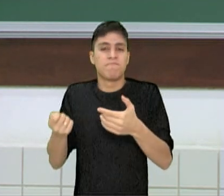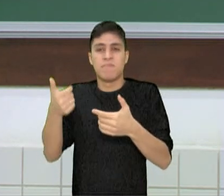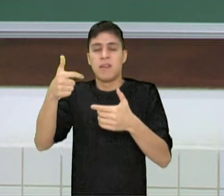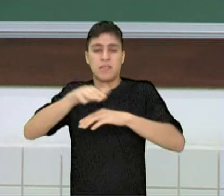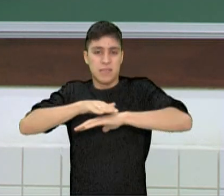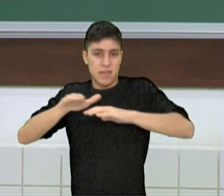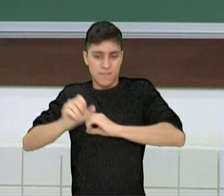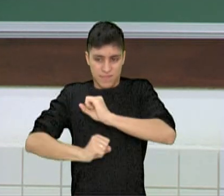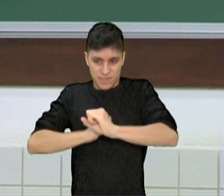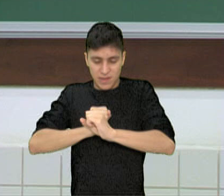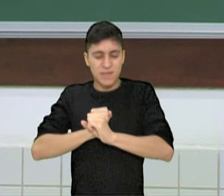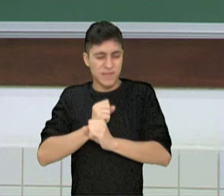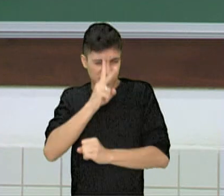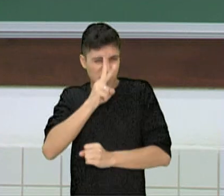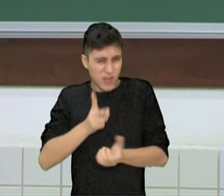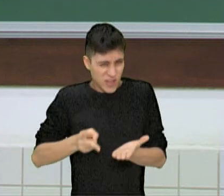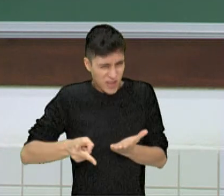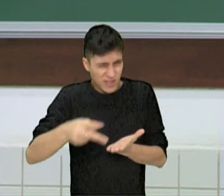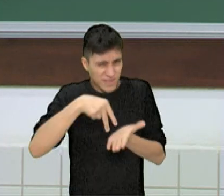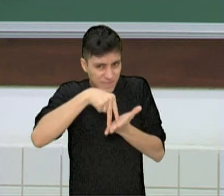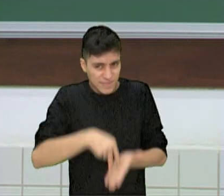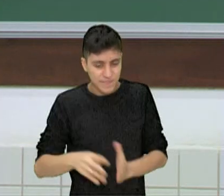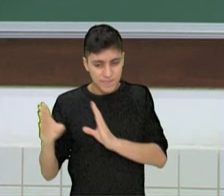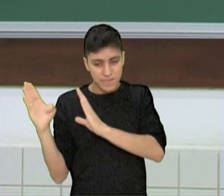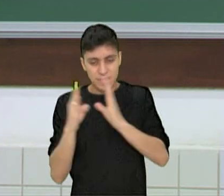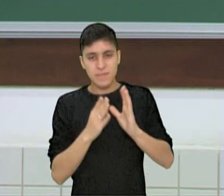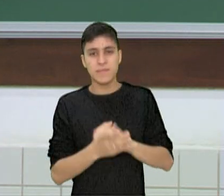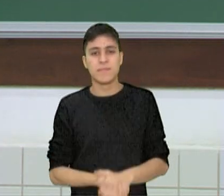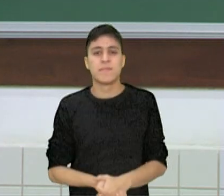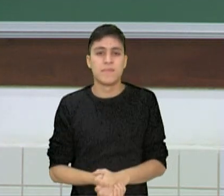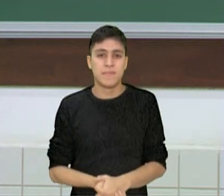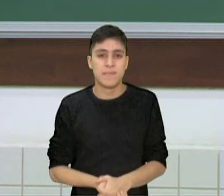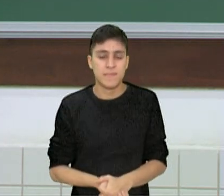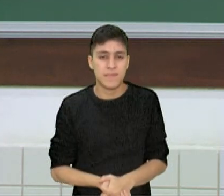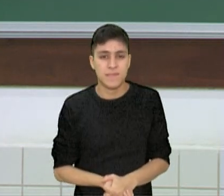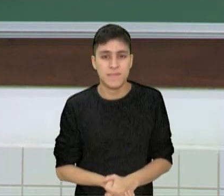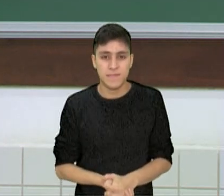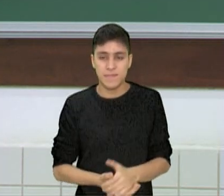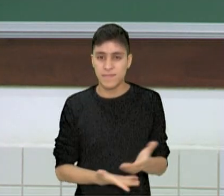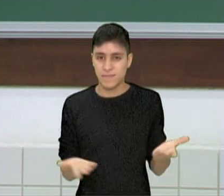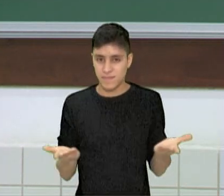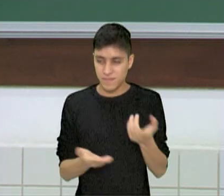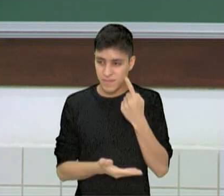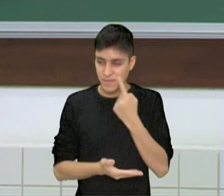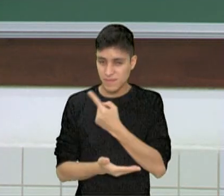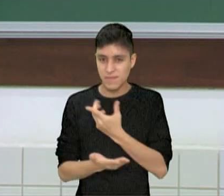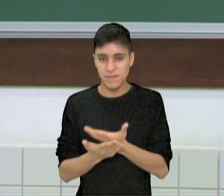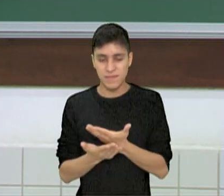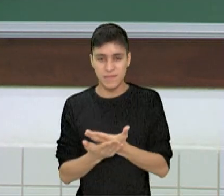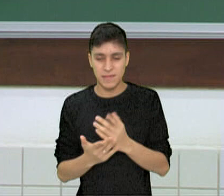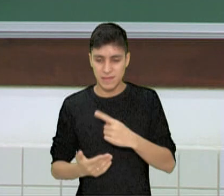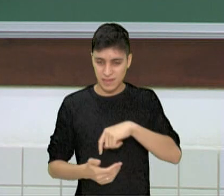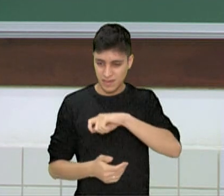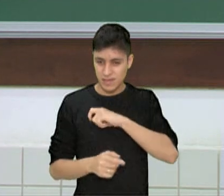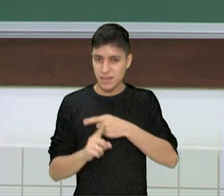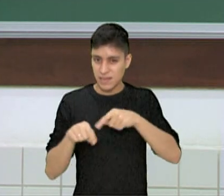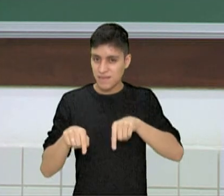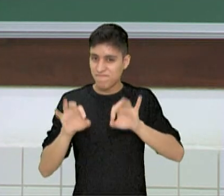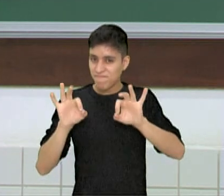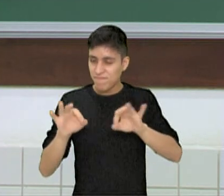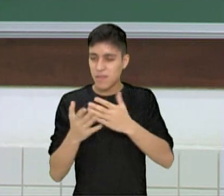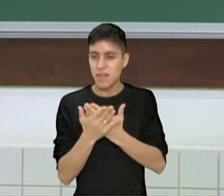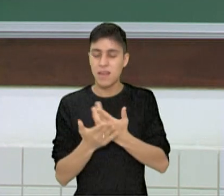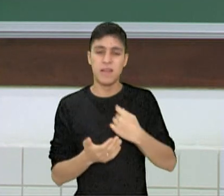Tá acabando, força lá. Entonces, ahora sí vamos a hablar en español, pues es una clase de español.